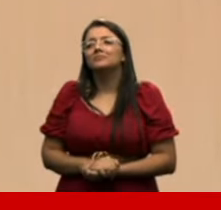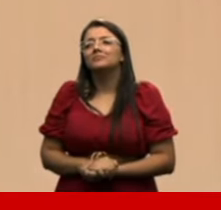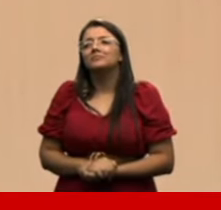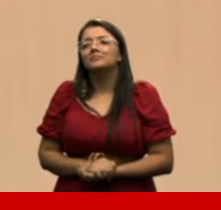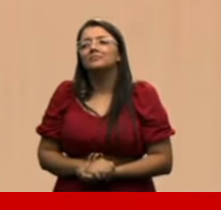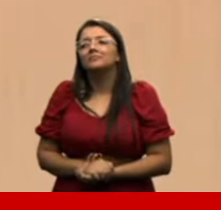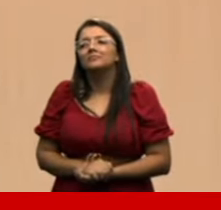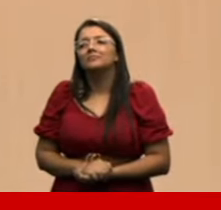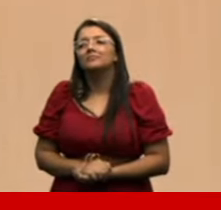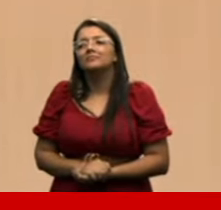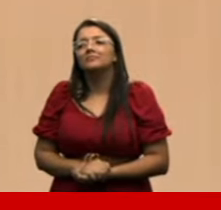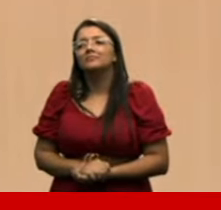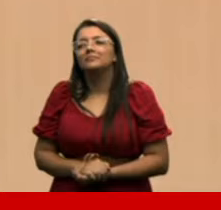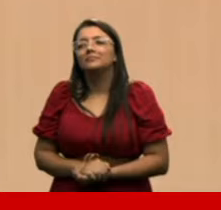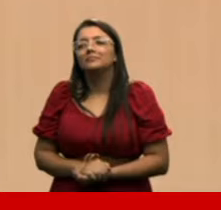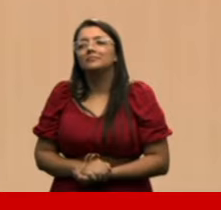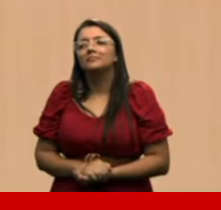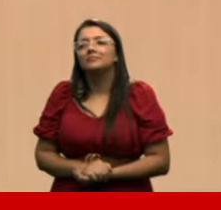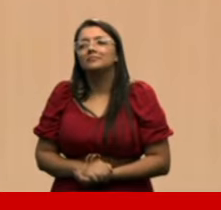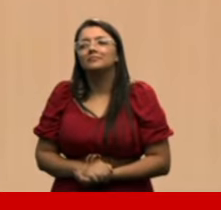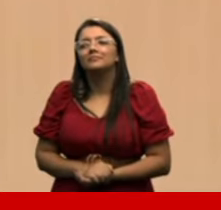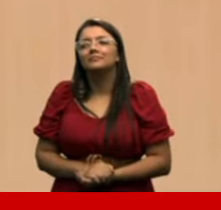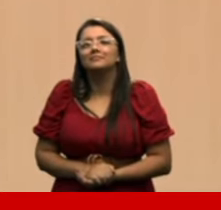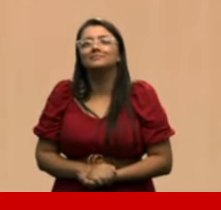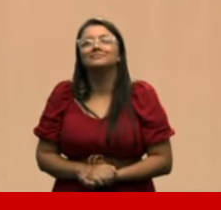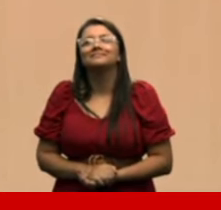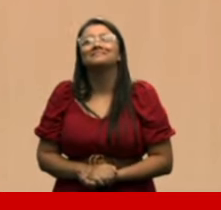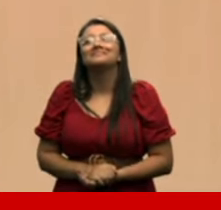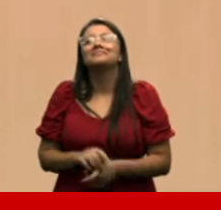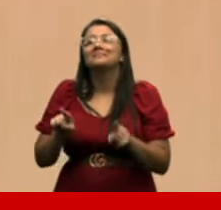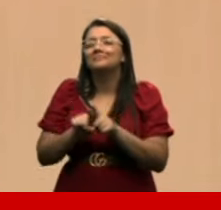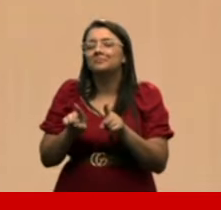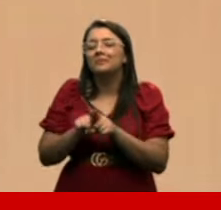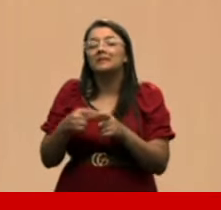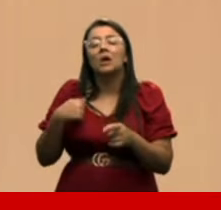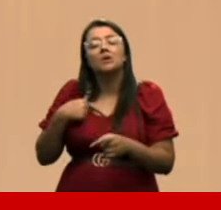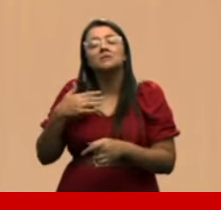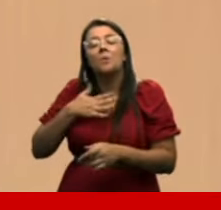Tem que ser mulheres do reino temperadas.